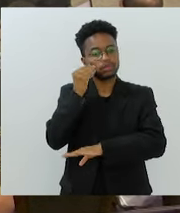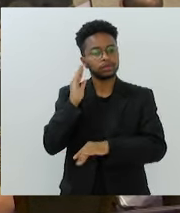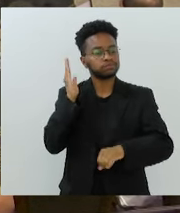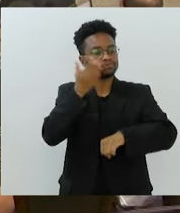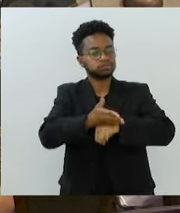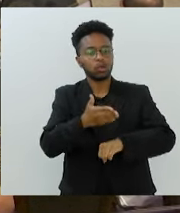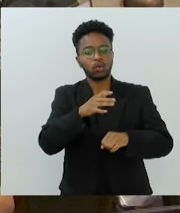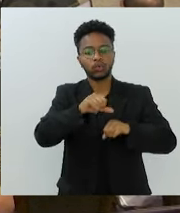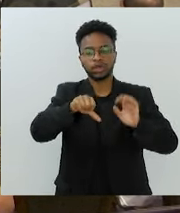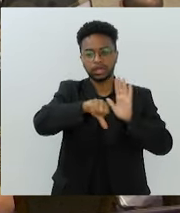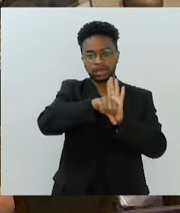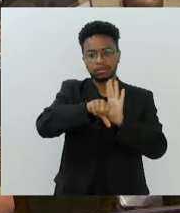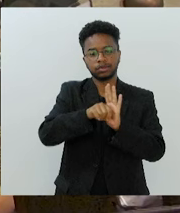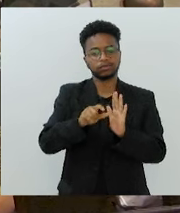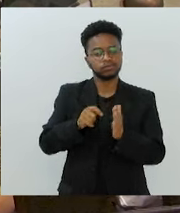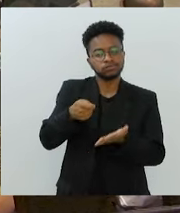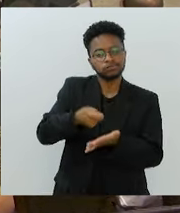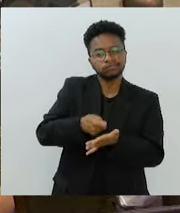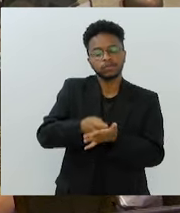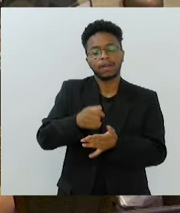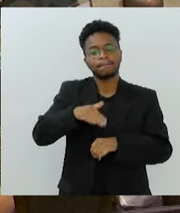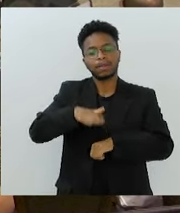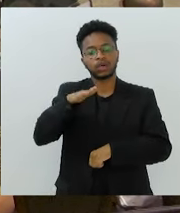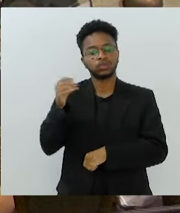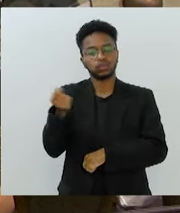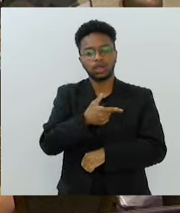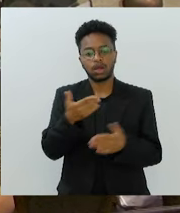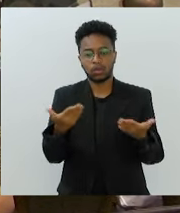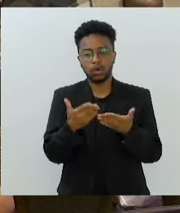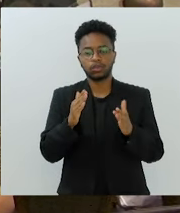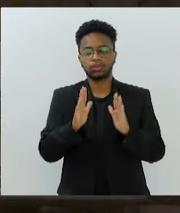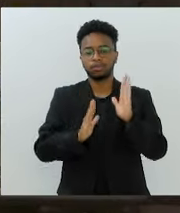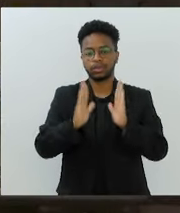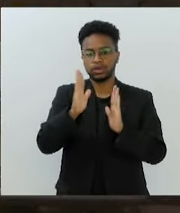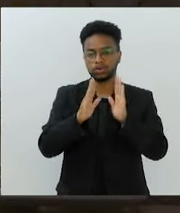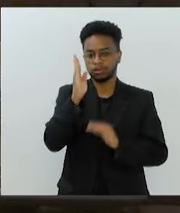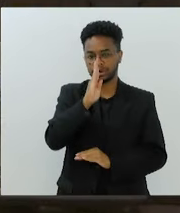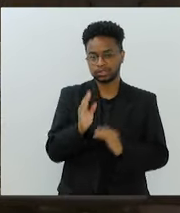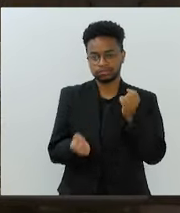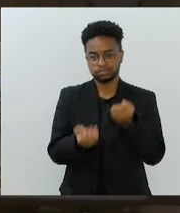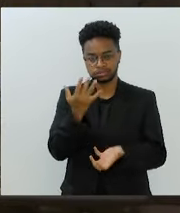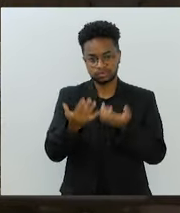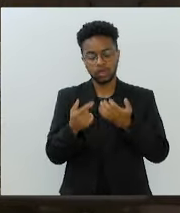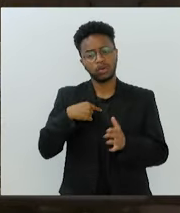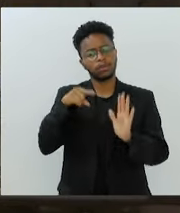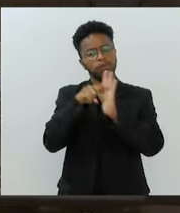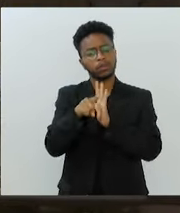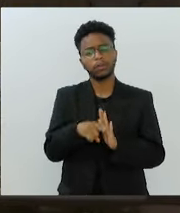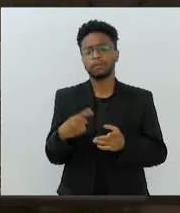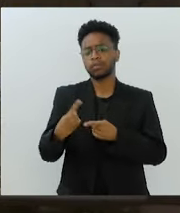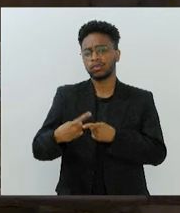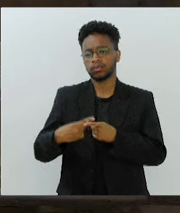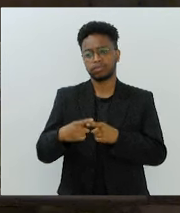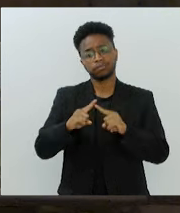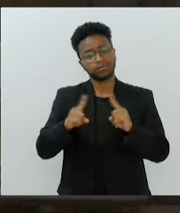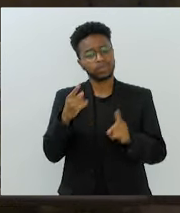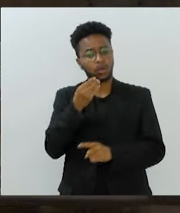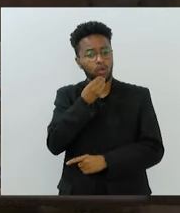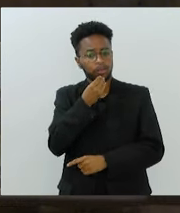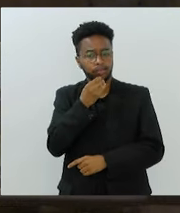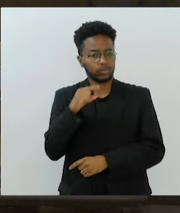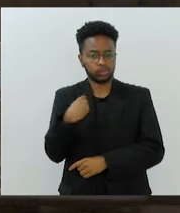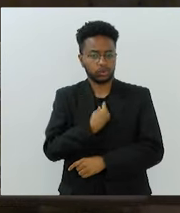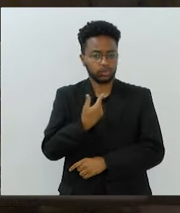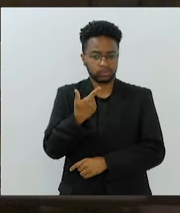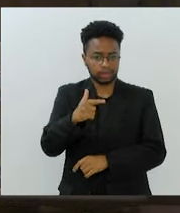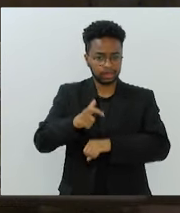fazendo nesse momento que o Brasil está pegando fogo. Uma pergunta é por quê? Mas isso, naturalmente, a gente vai ter tempo de